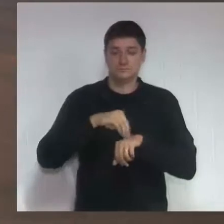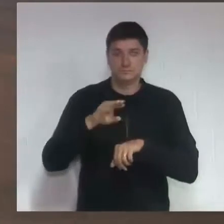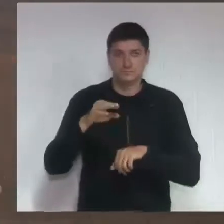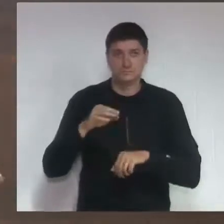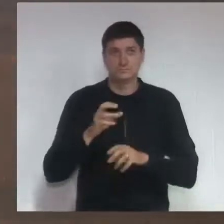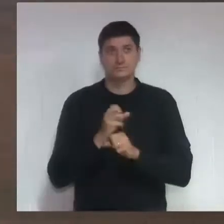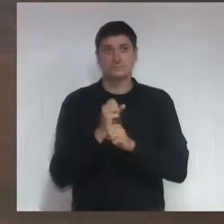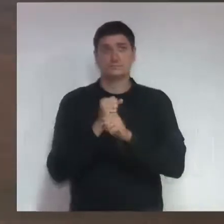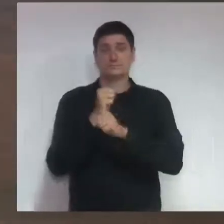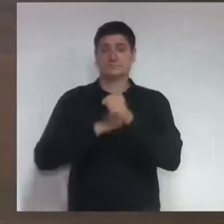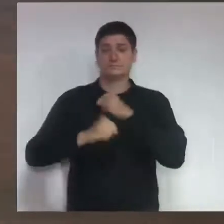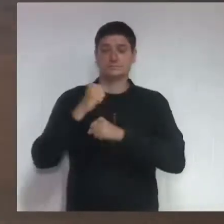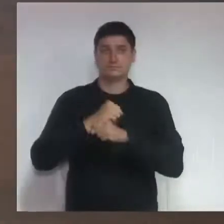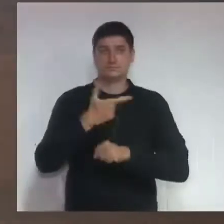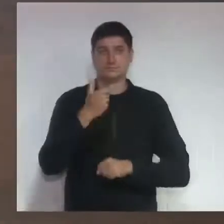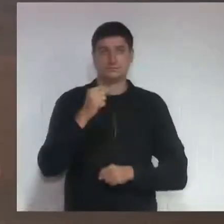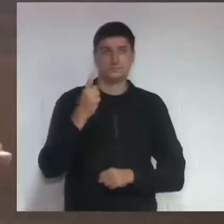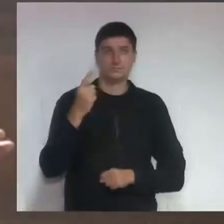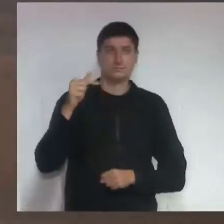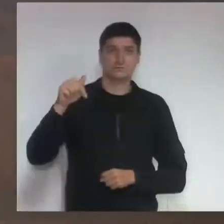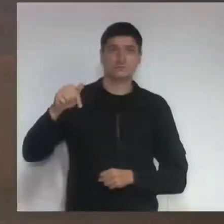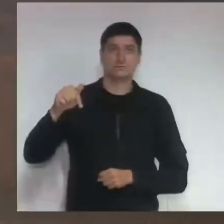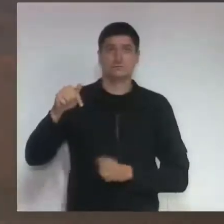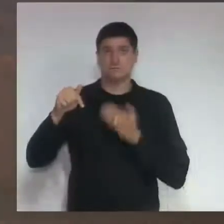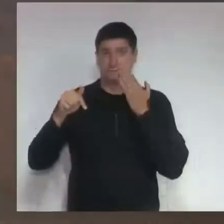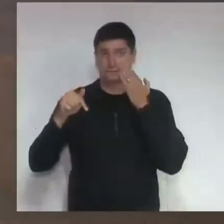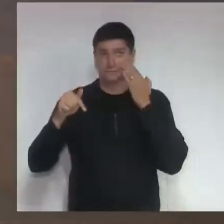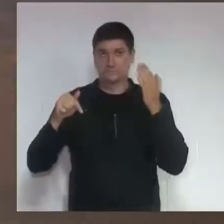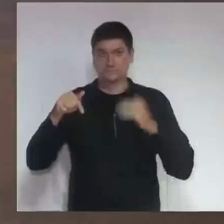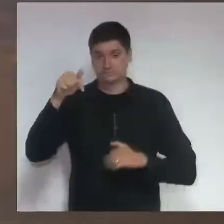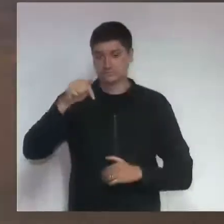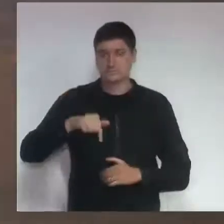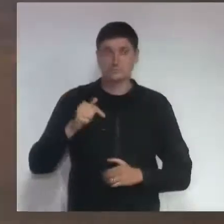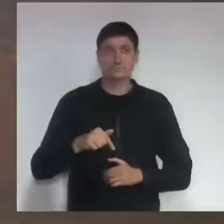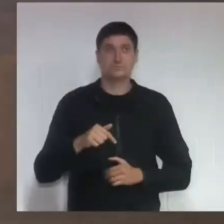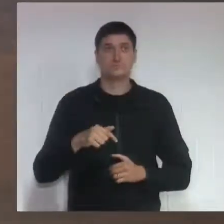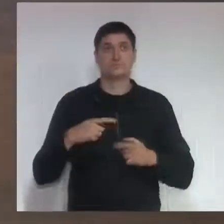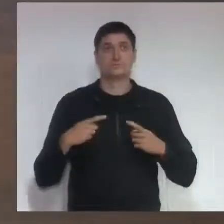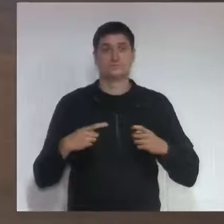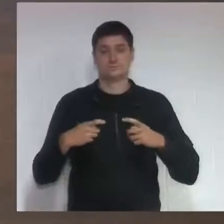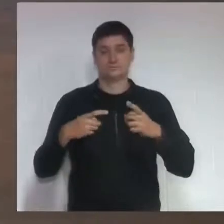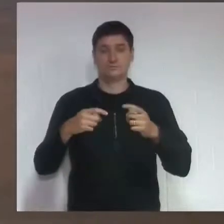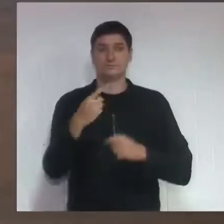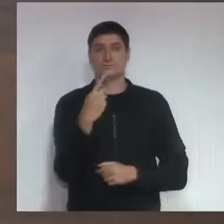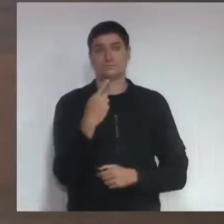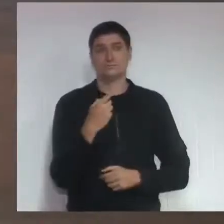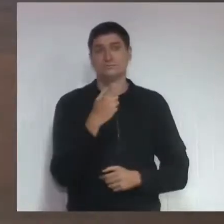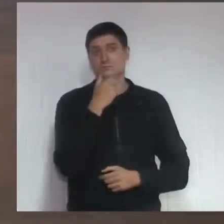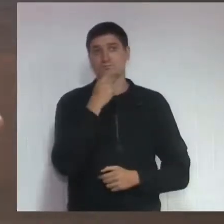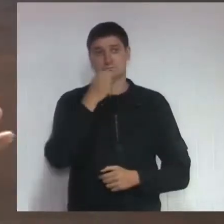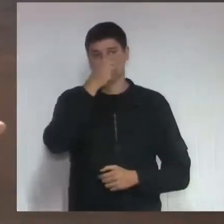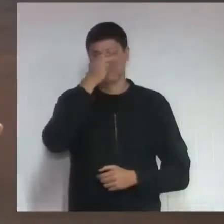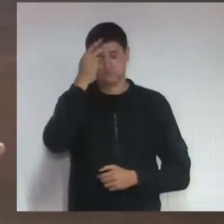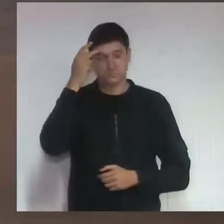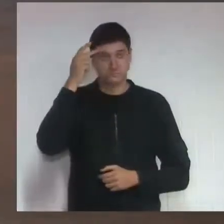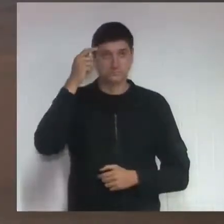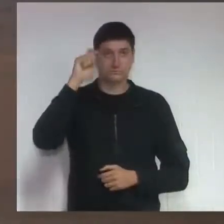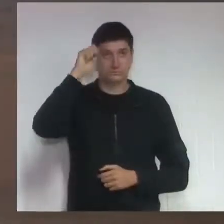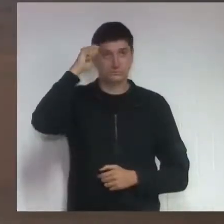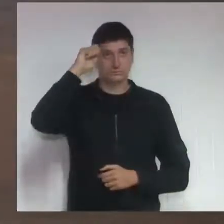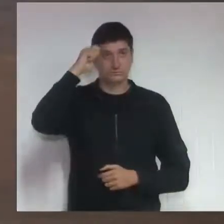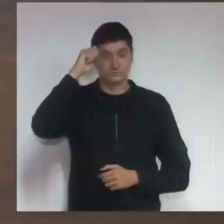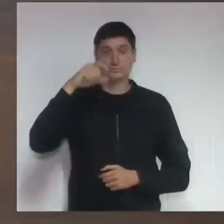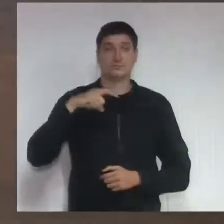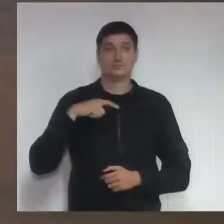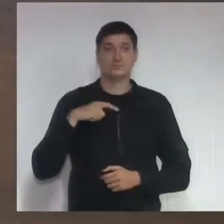estatístico do ano de 2017. Segundo o mapa da violência, um homem negro tem 12 vezes mais